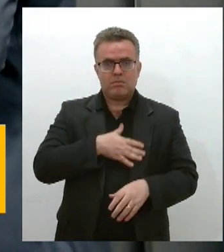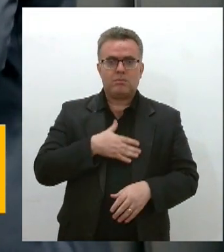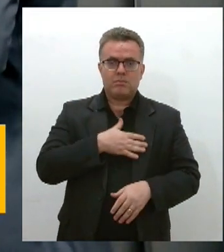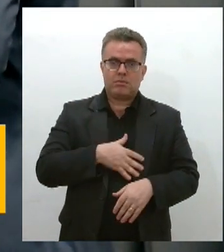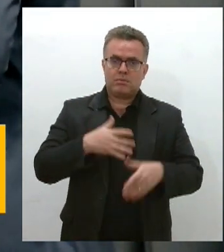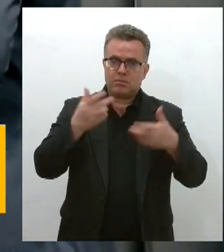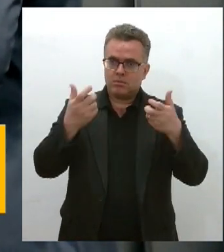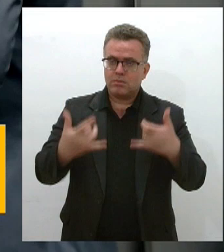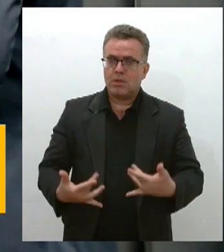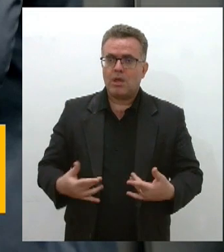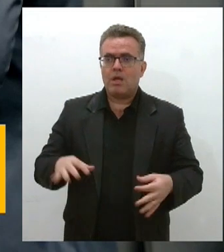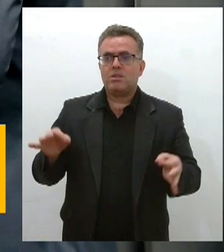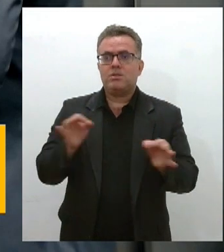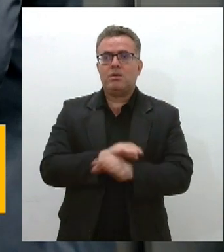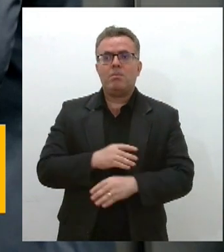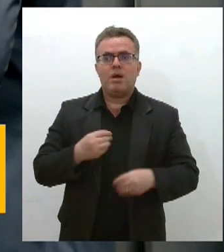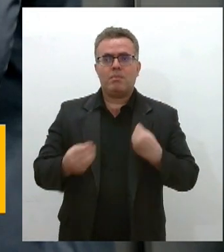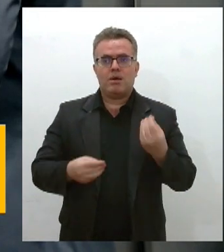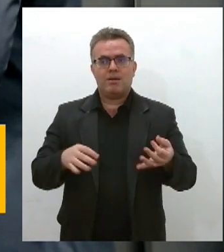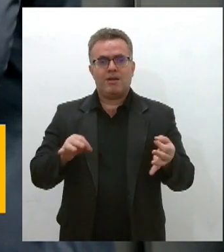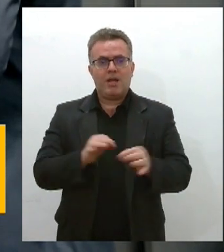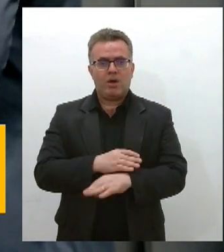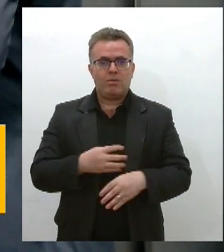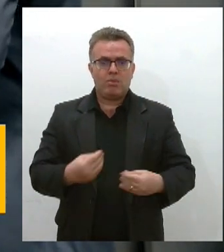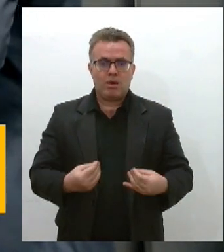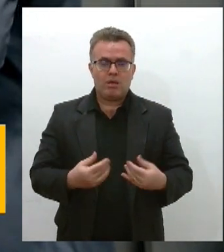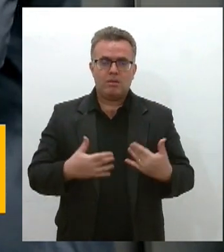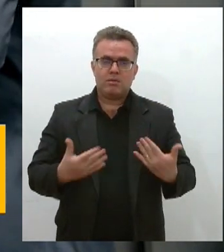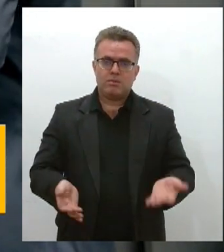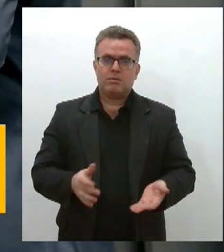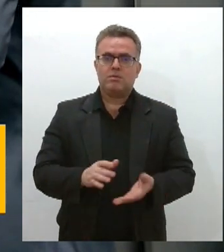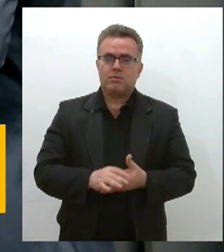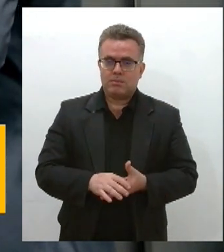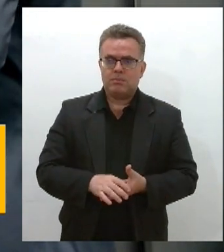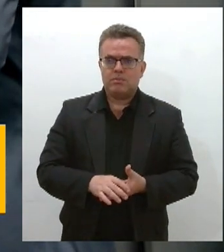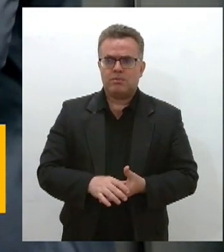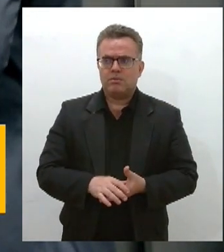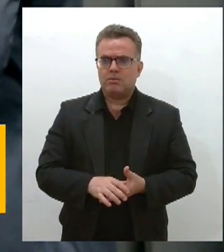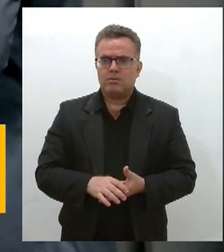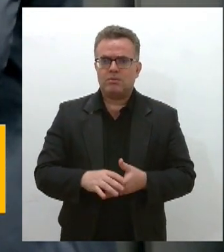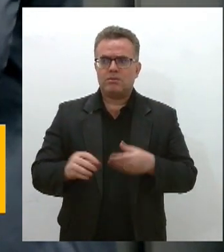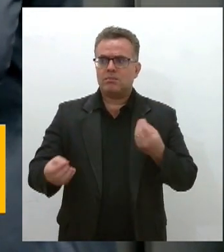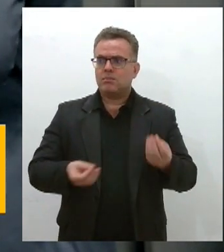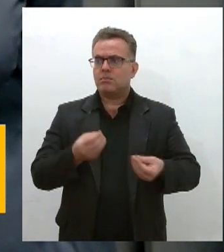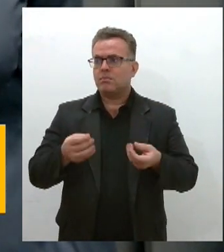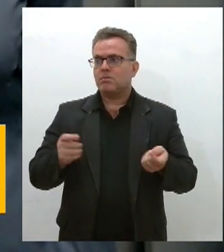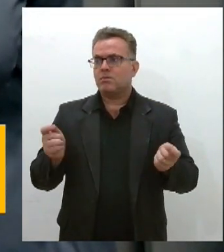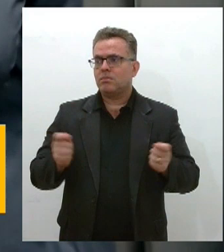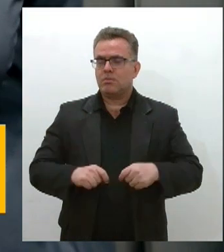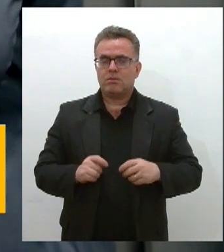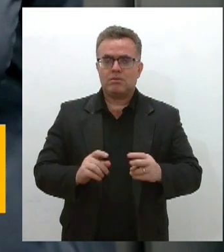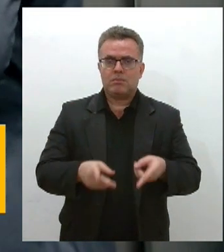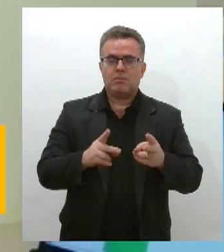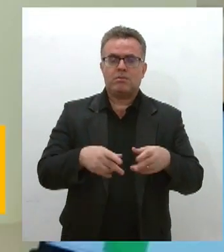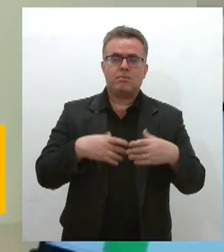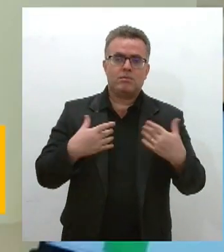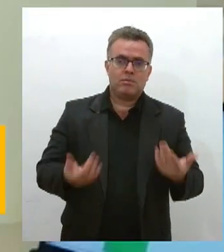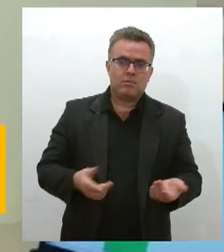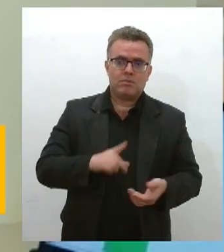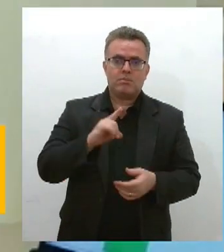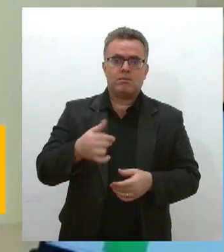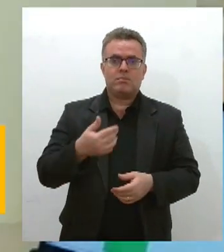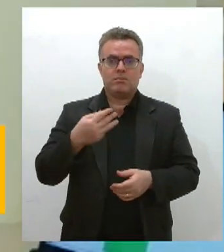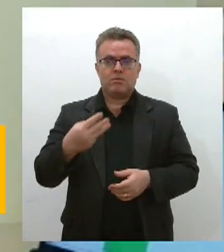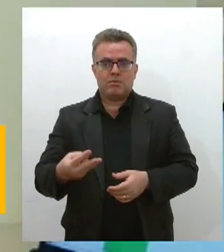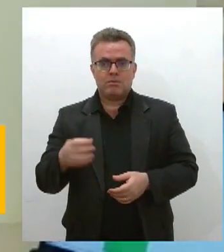sobre odontologia e sobre o Dia do Cirurgião Dentista, né? Outubro é um mês muito importante para nós, porque nós temos o dia 3 de outubro,